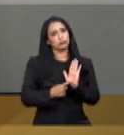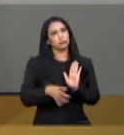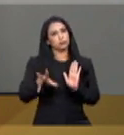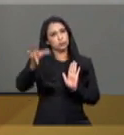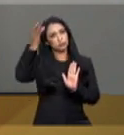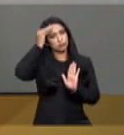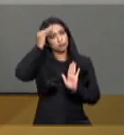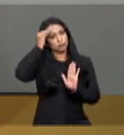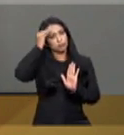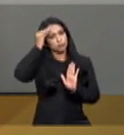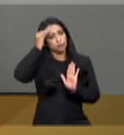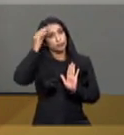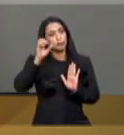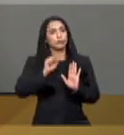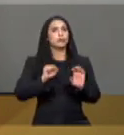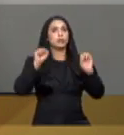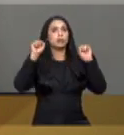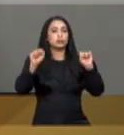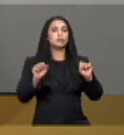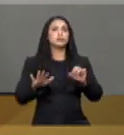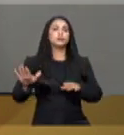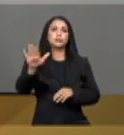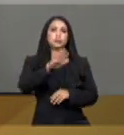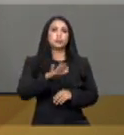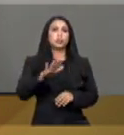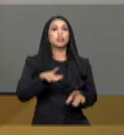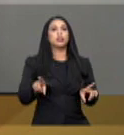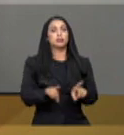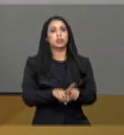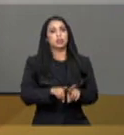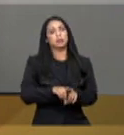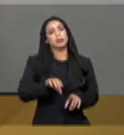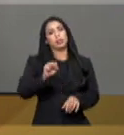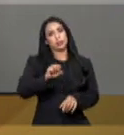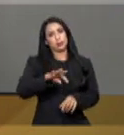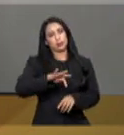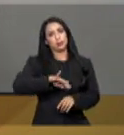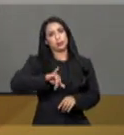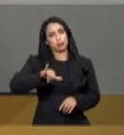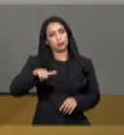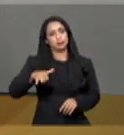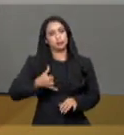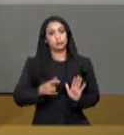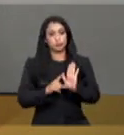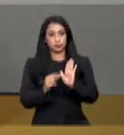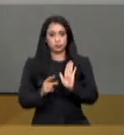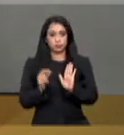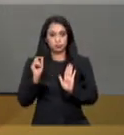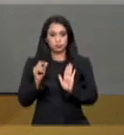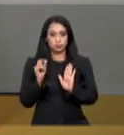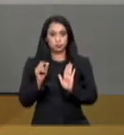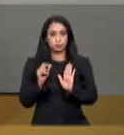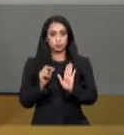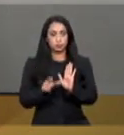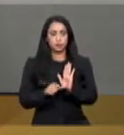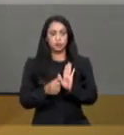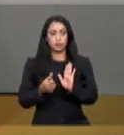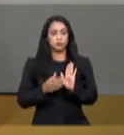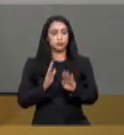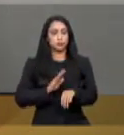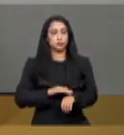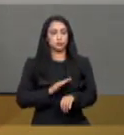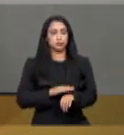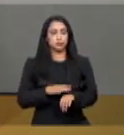entendimento predominante nos tribunais regionais federais e no Superior Tribunal de Justiça, destacou que nas primeiras ocasiões em